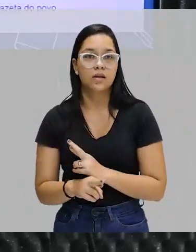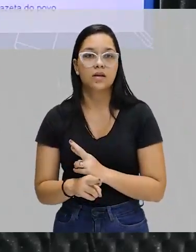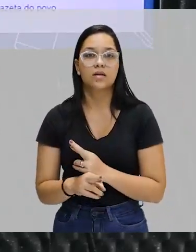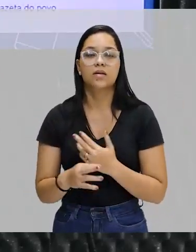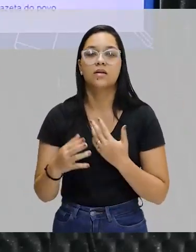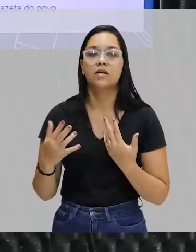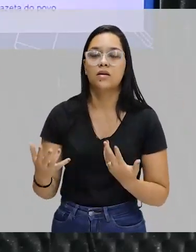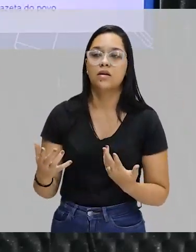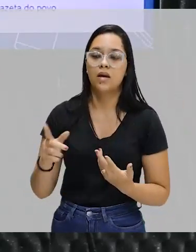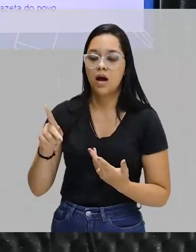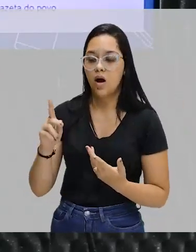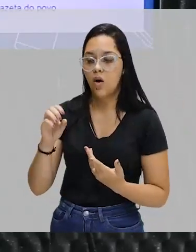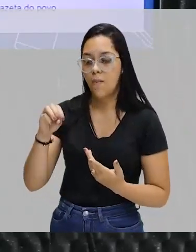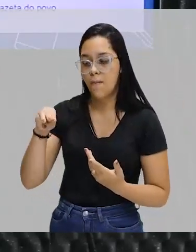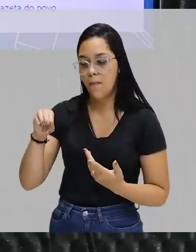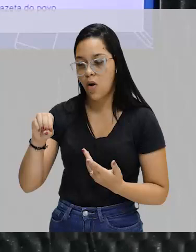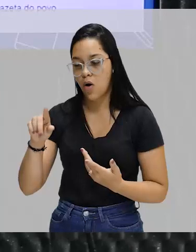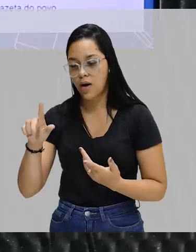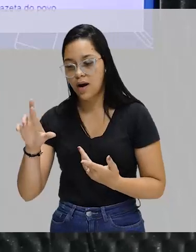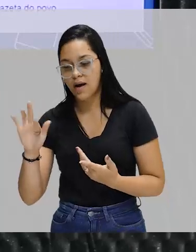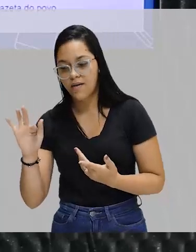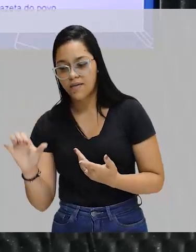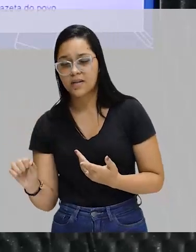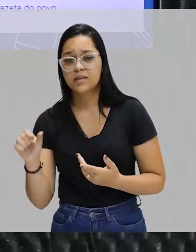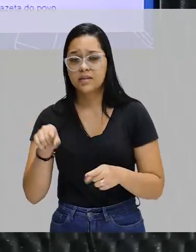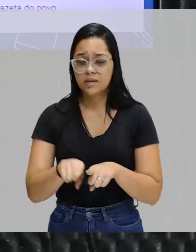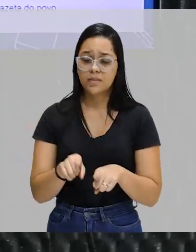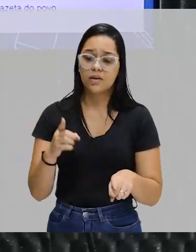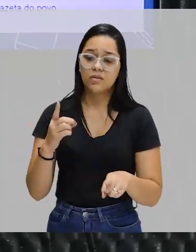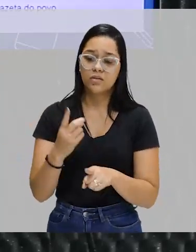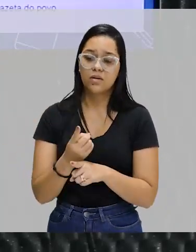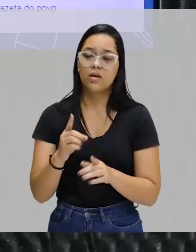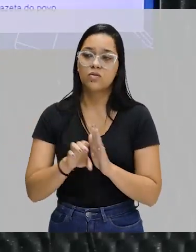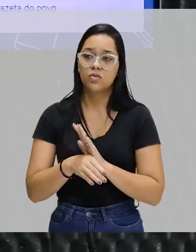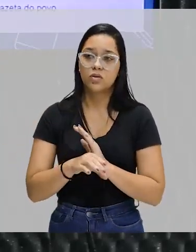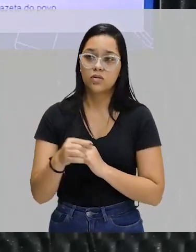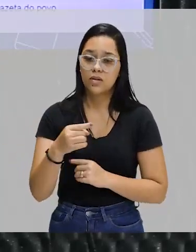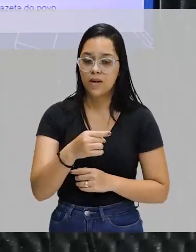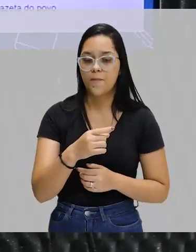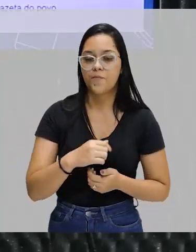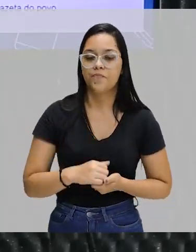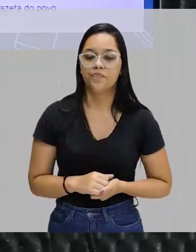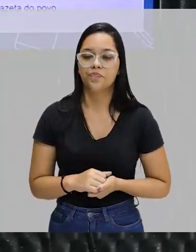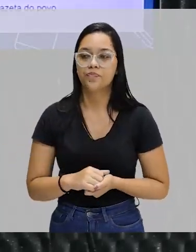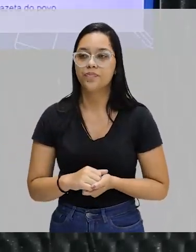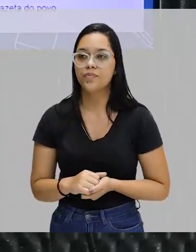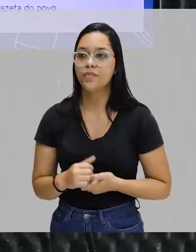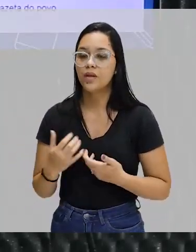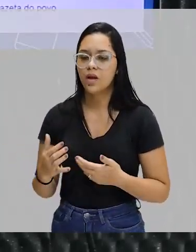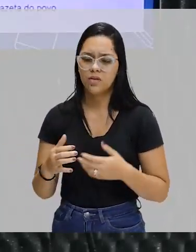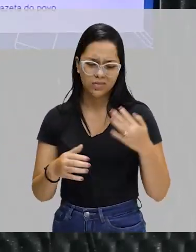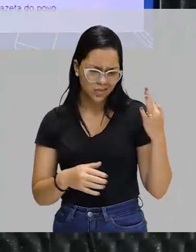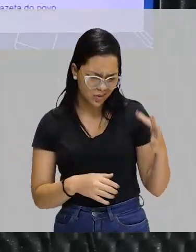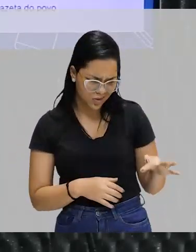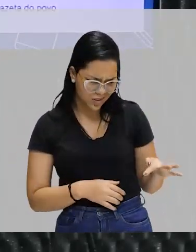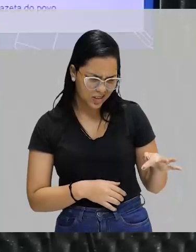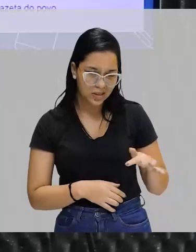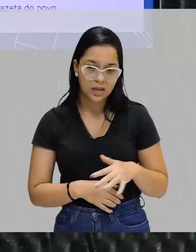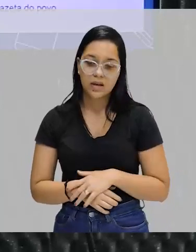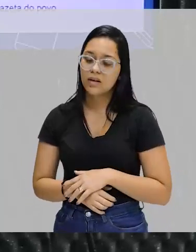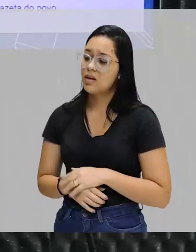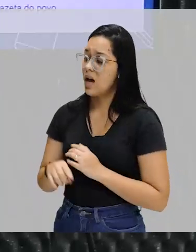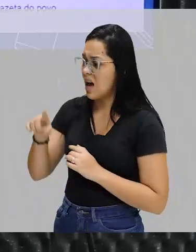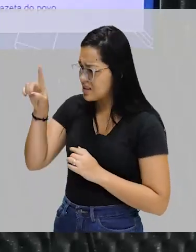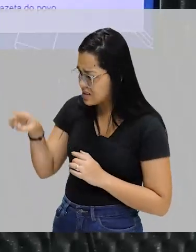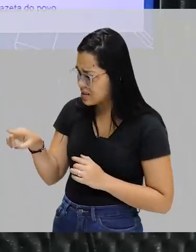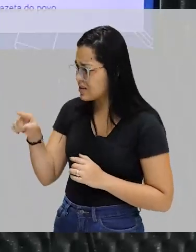né? Homófonas e homógrafas. Vocês vão encontrar esses conceitos na aula anterior. Então, dói? E ele responde